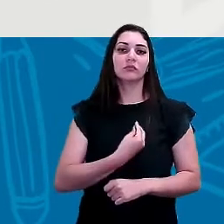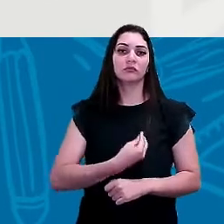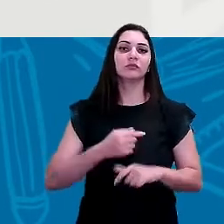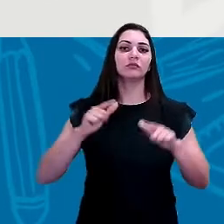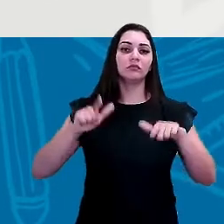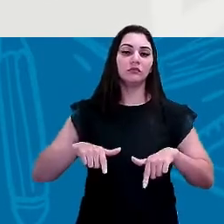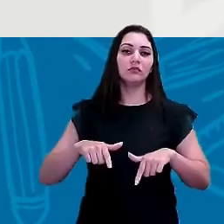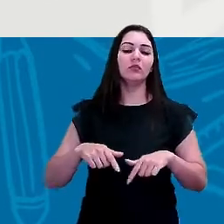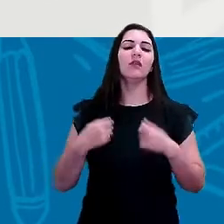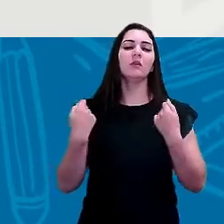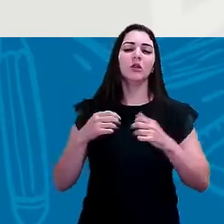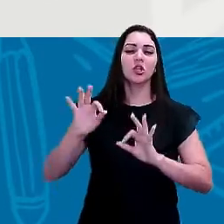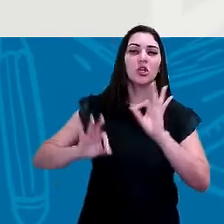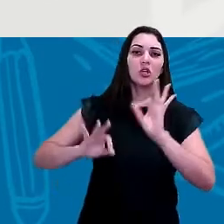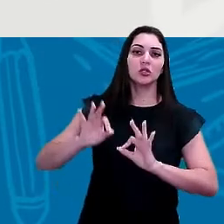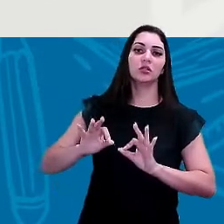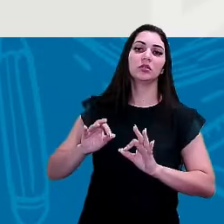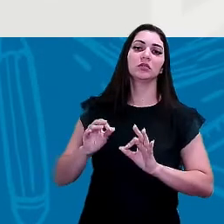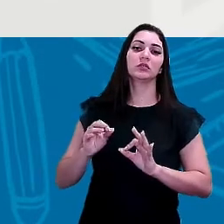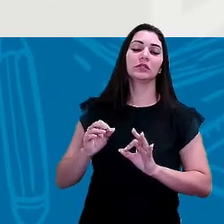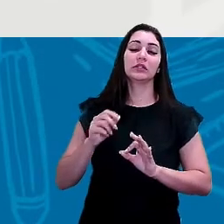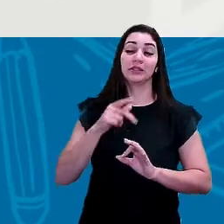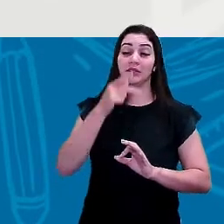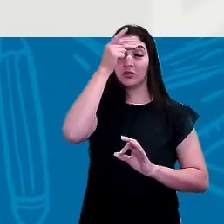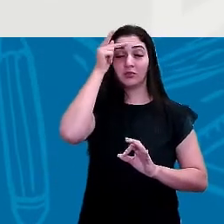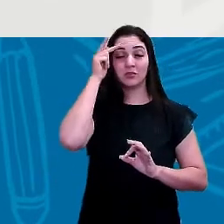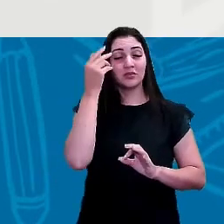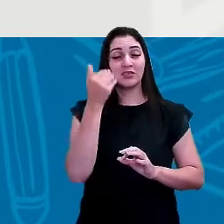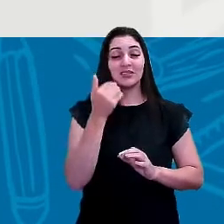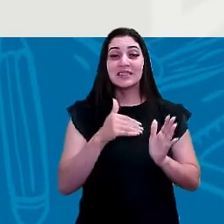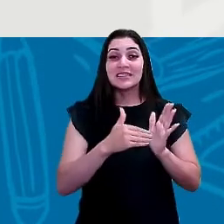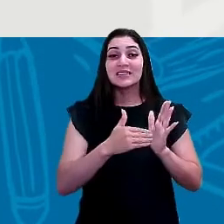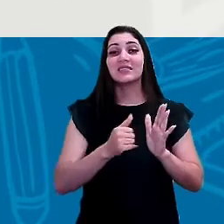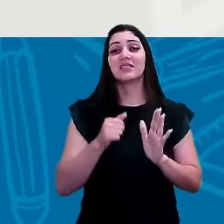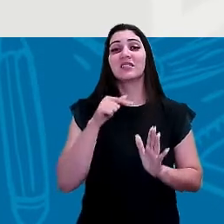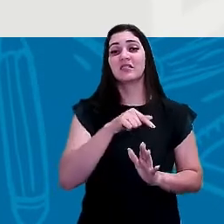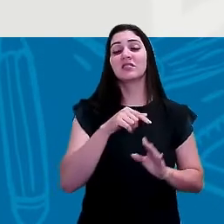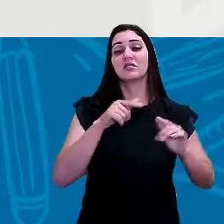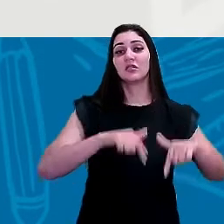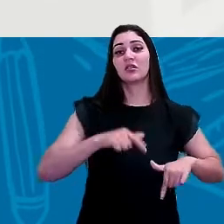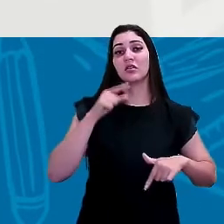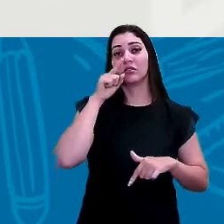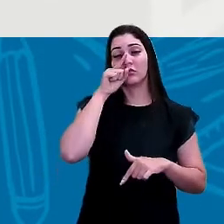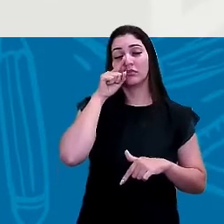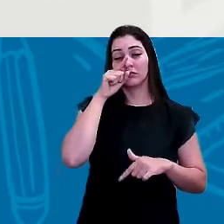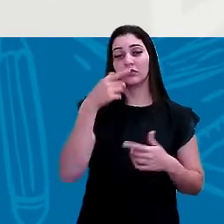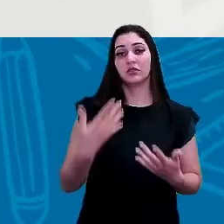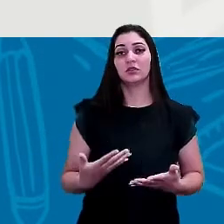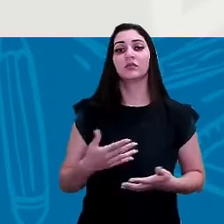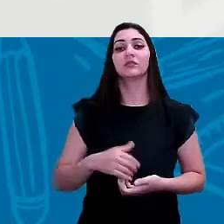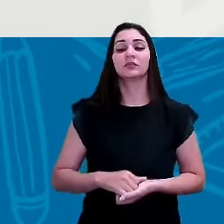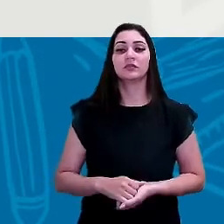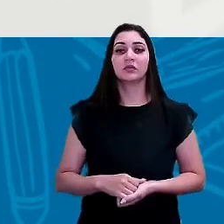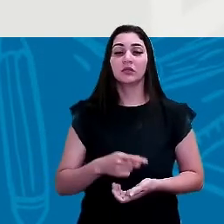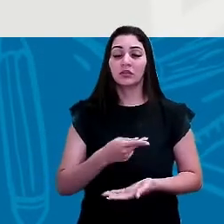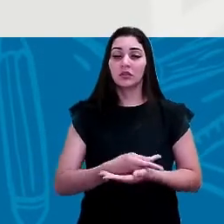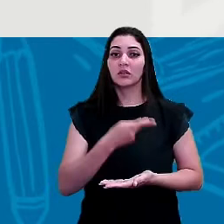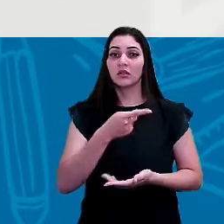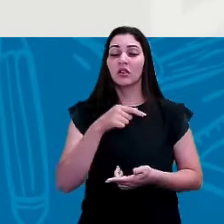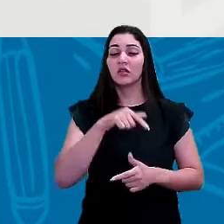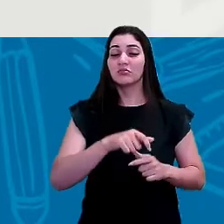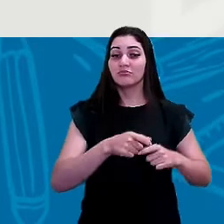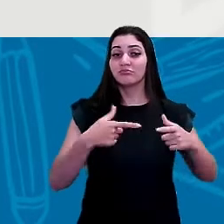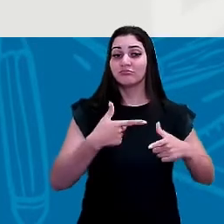pessoas não precisem estar nessas áreas de risco, né? Que ocasionam, colocando sua vida em risco e ocasionando esse grande